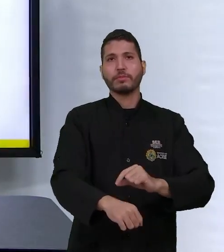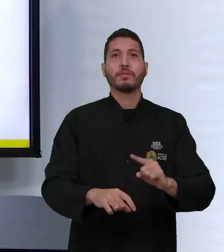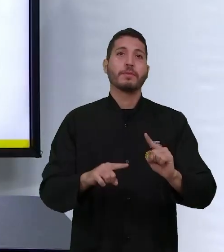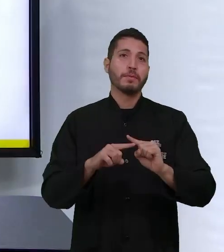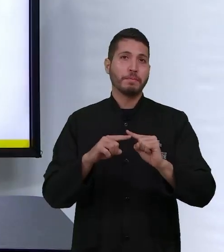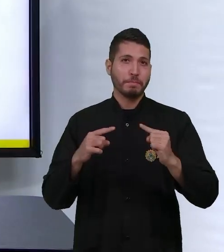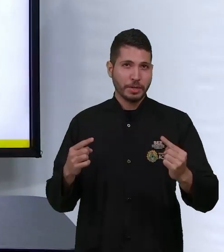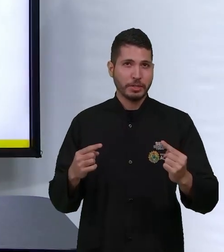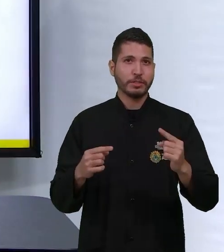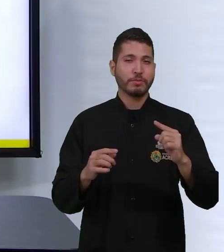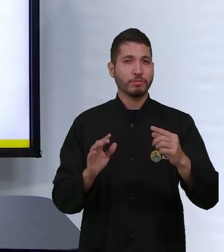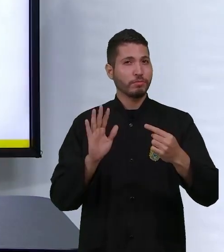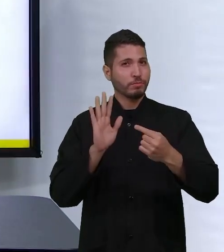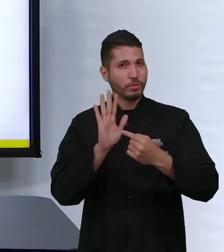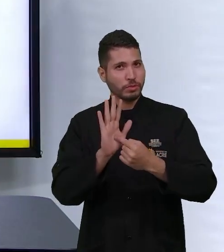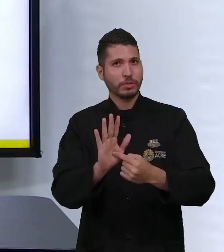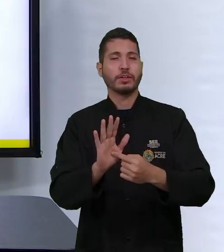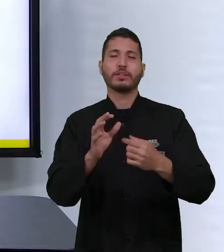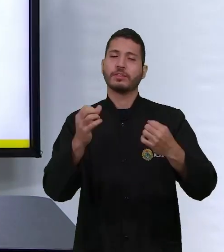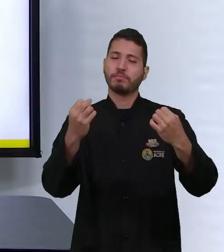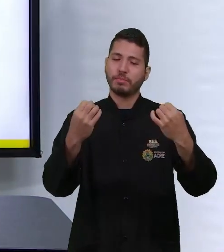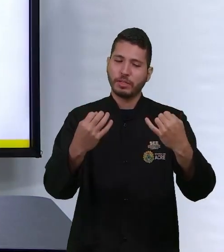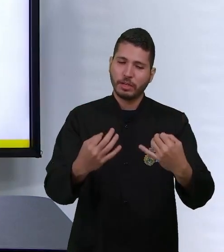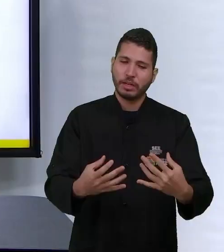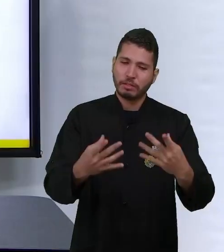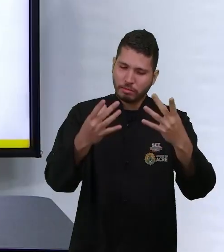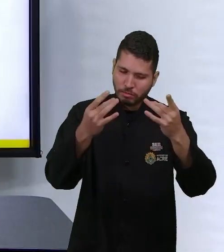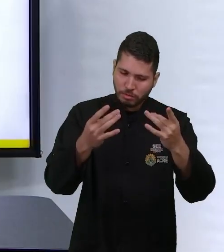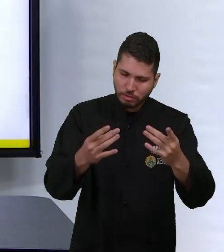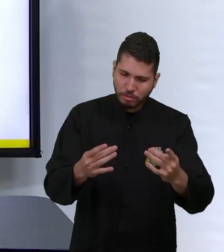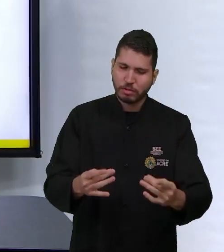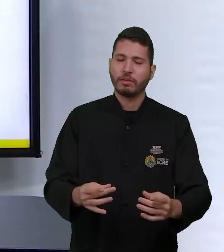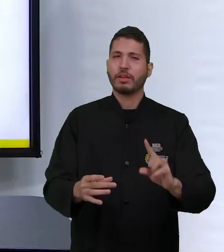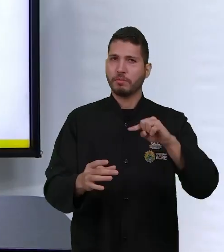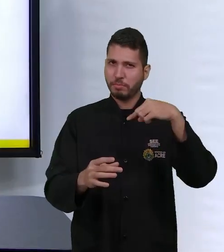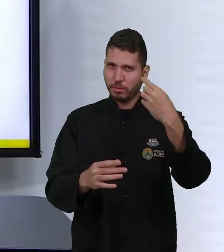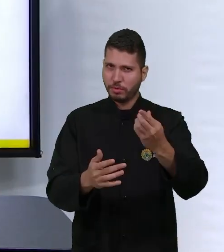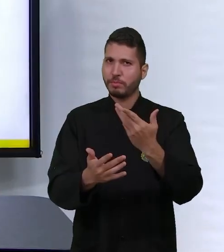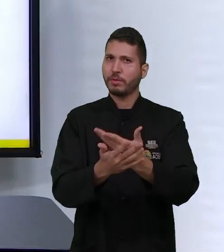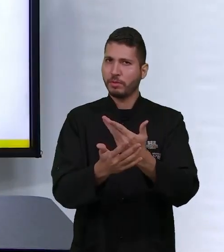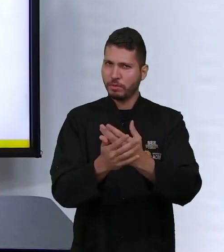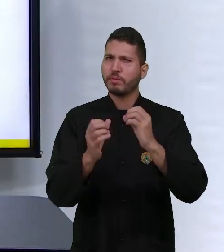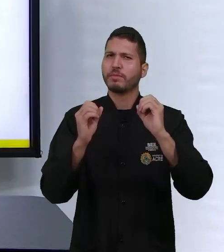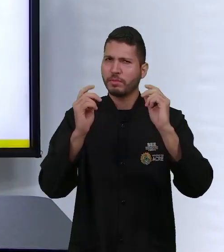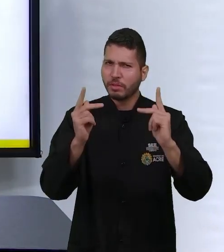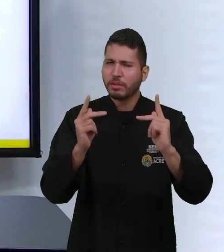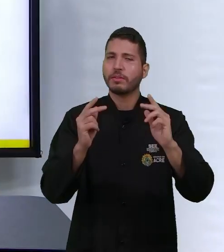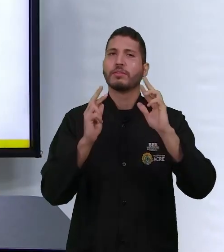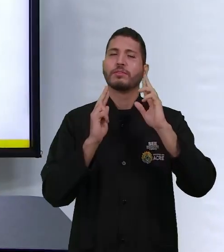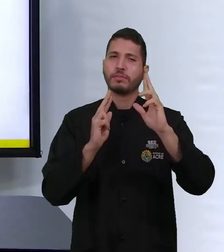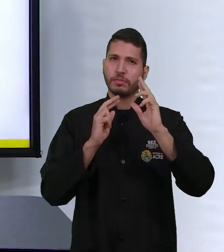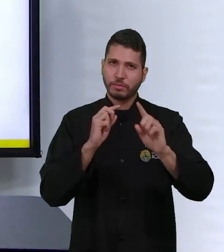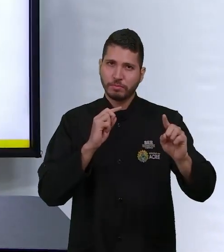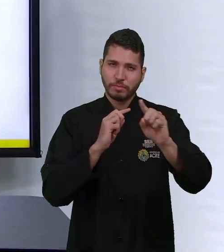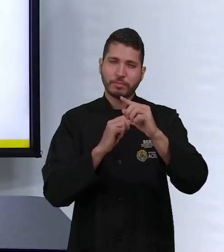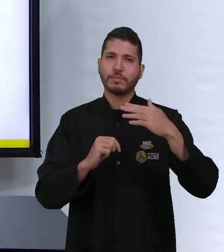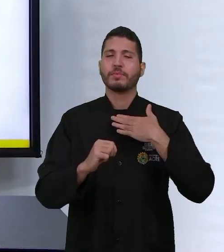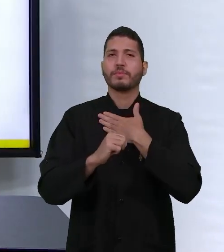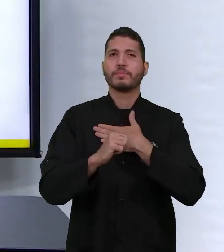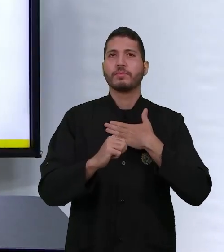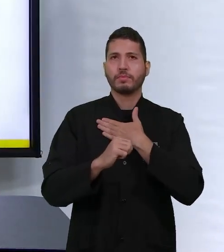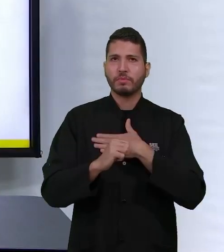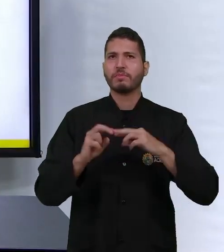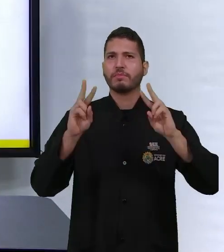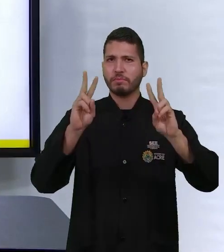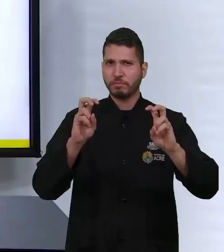isso um pouquinho mais a fundo na segunda aula, porque é a aula que fecha esse ciclo, tá bom? Eu espero que vocês tenham gostado, é um